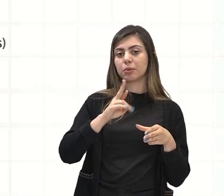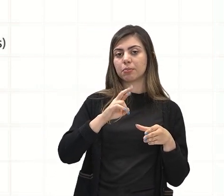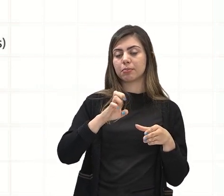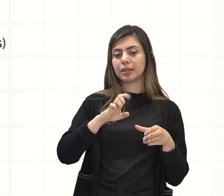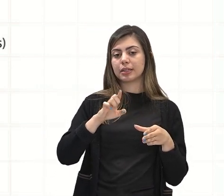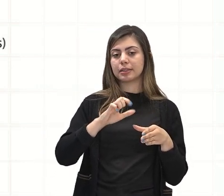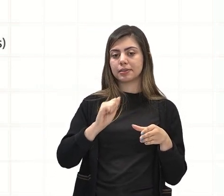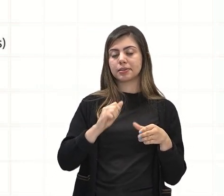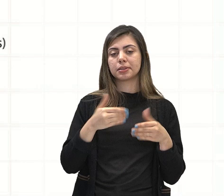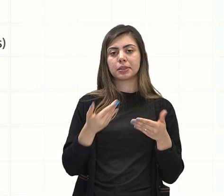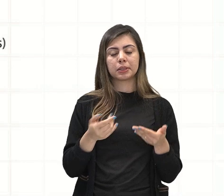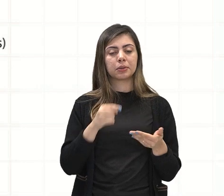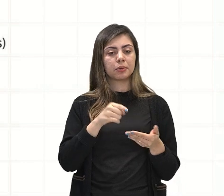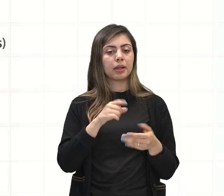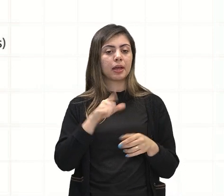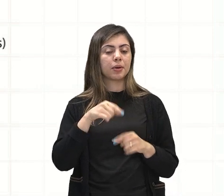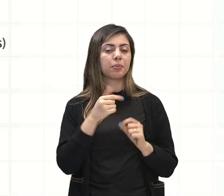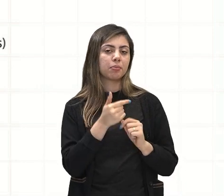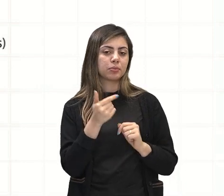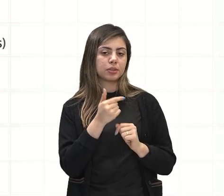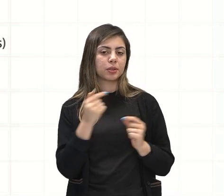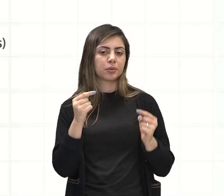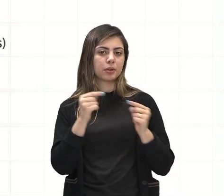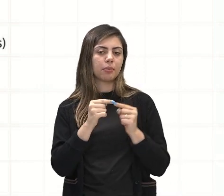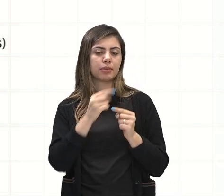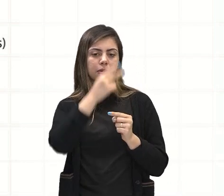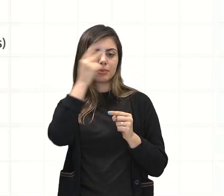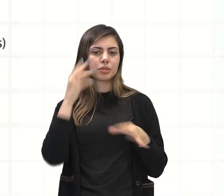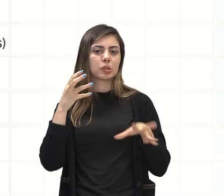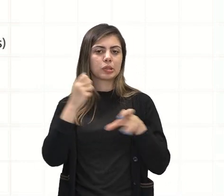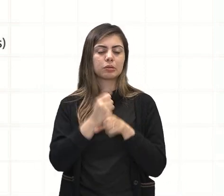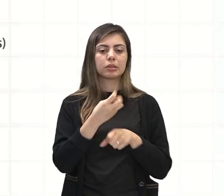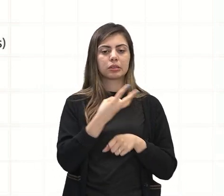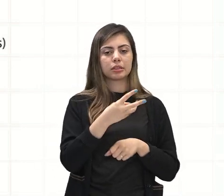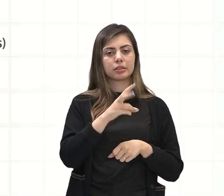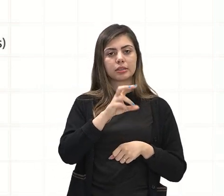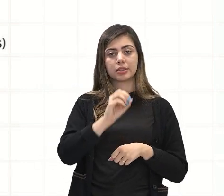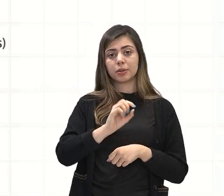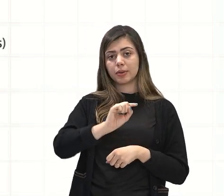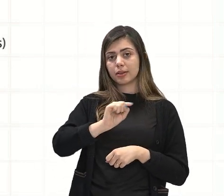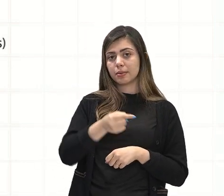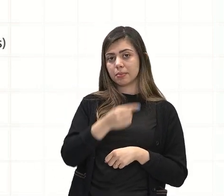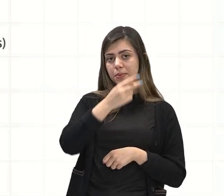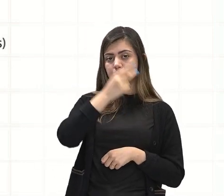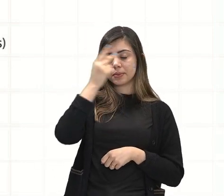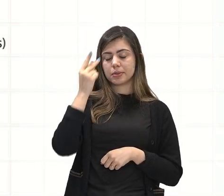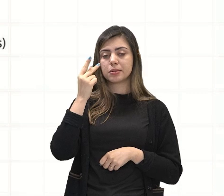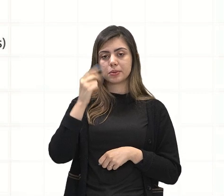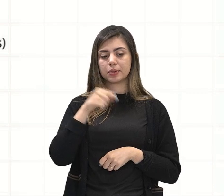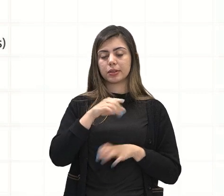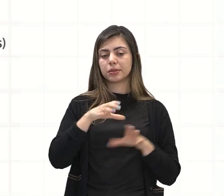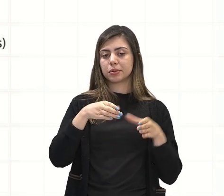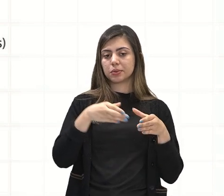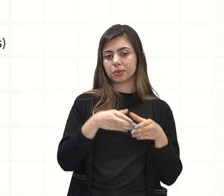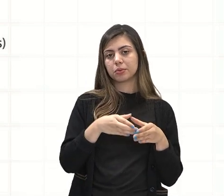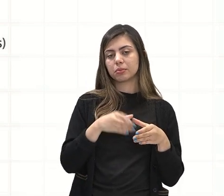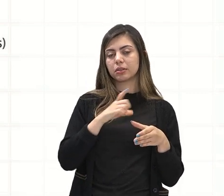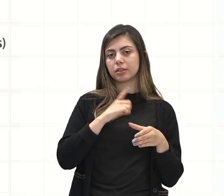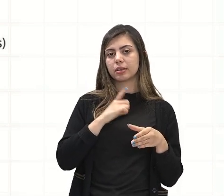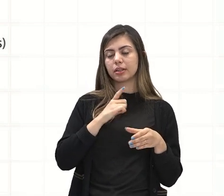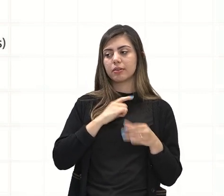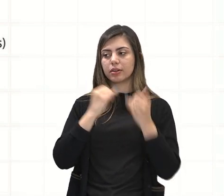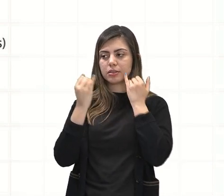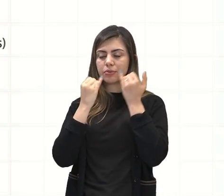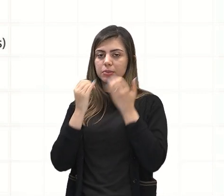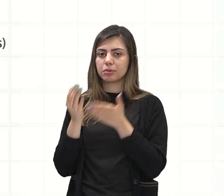sua vez, esse segundo estado era composto por apenas 350 mil pessoas, segundo as estimativas.